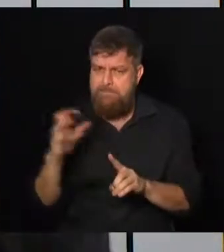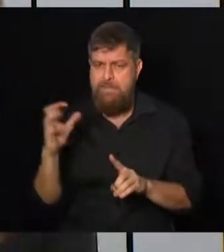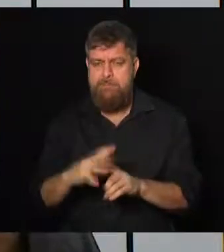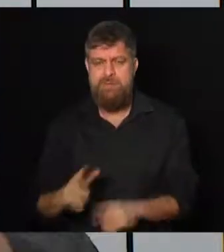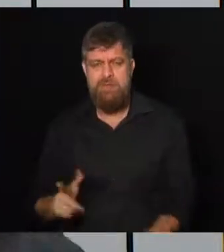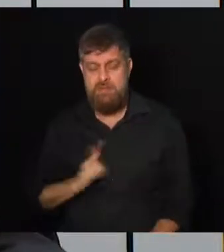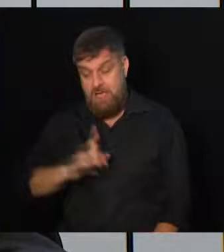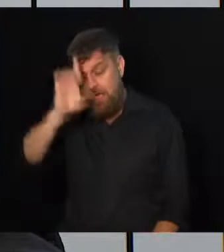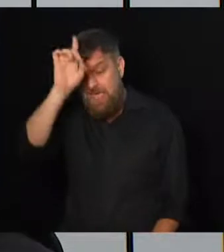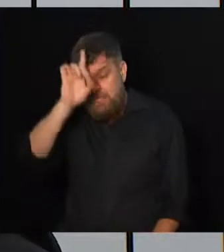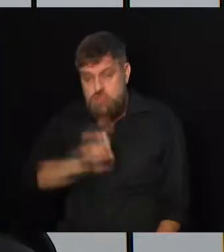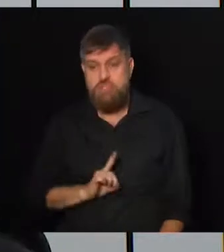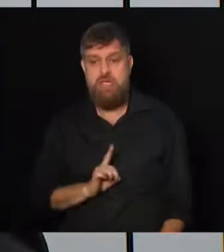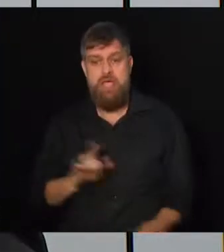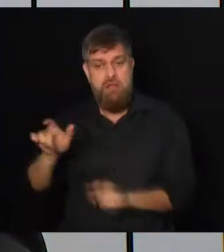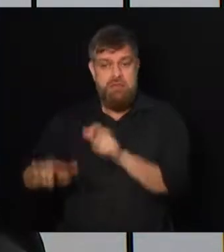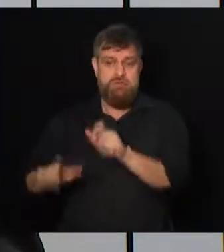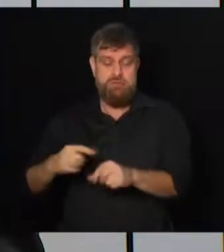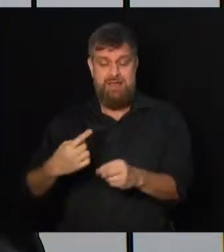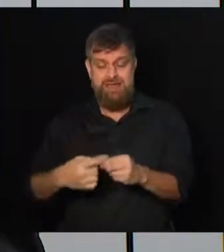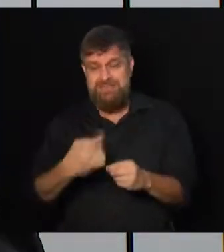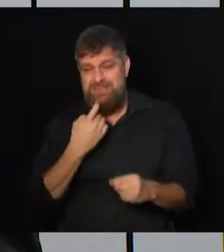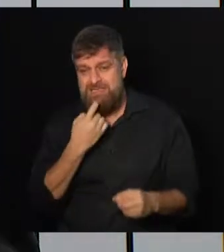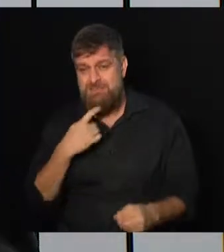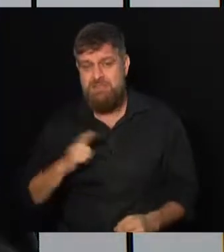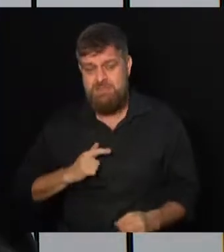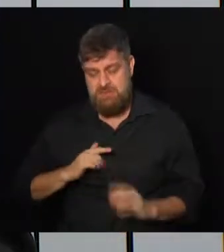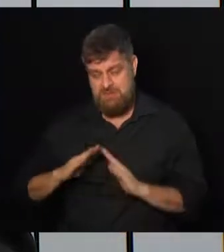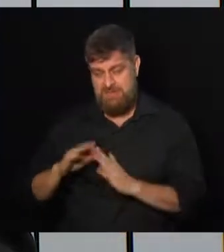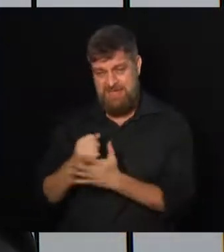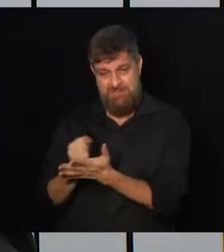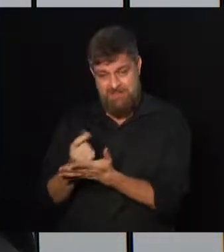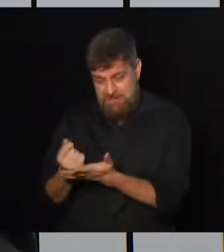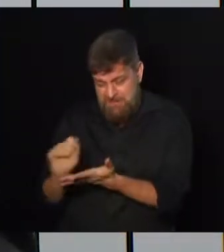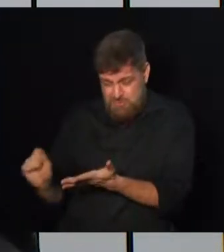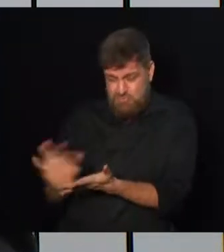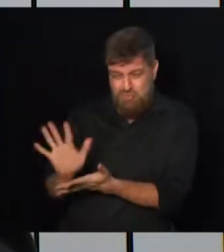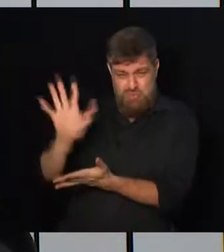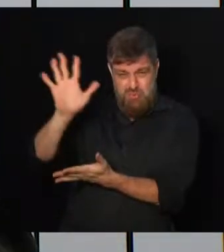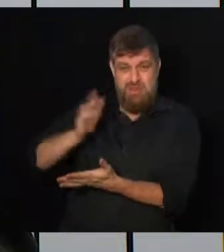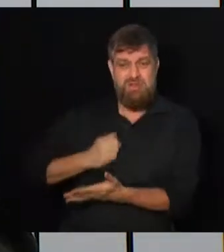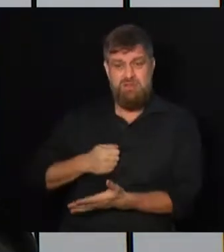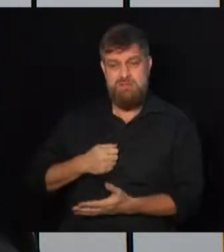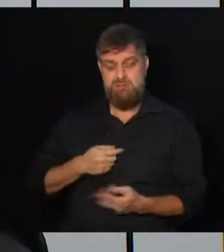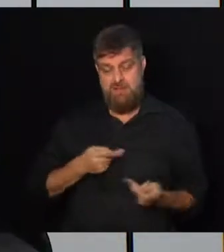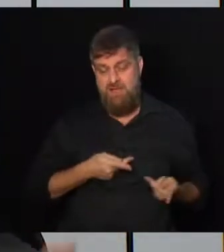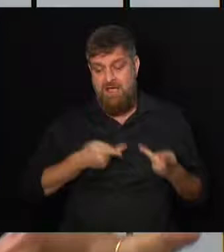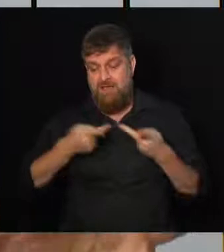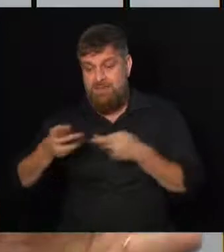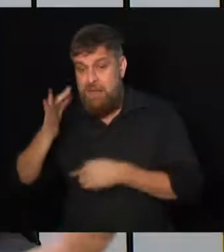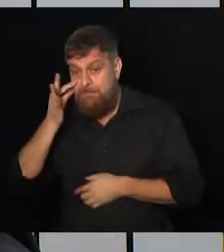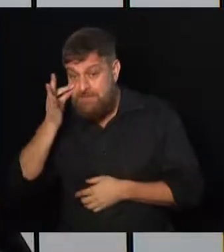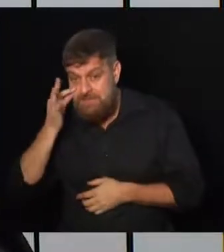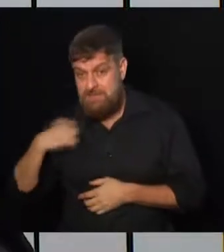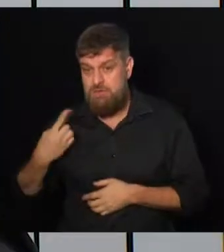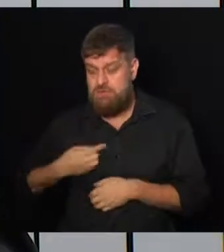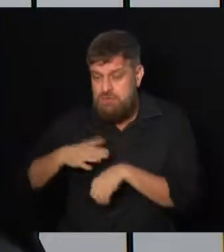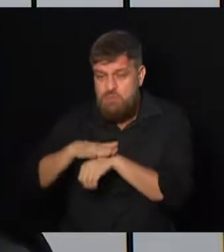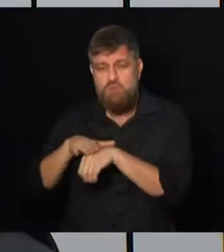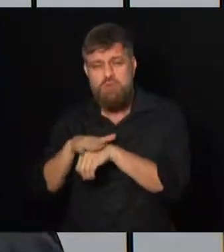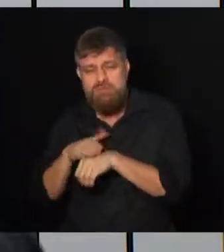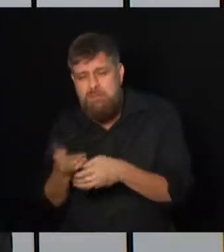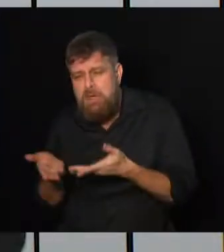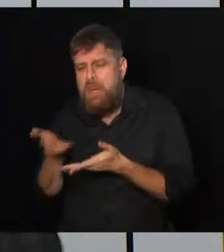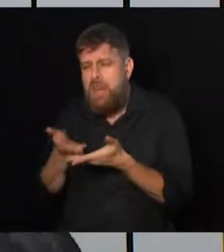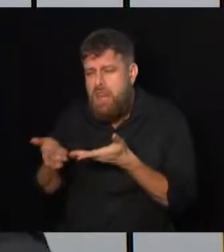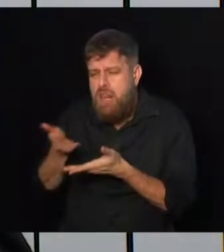É direito do Estado. Em Campinas, nós temos aqui a farmácia de alto custo, já fizemos uma visita e agora nós estamos conversando